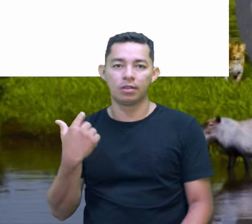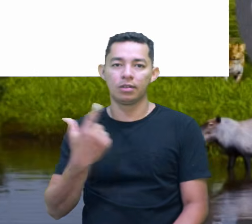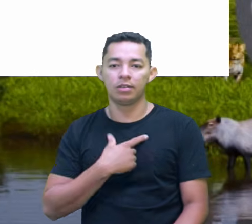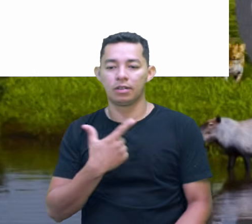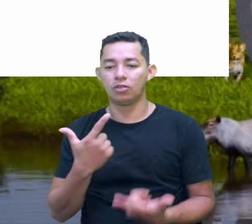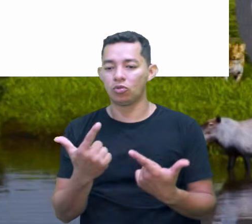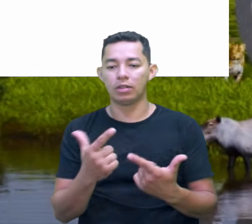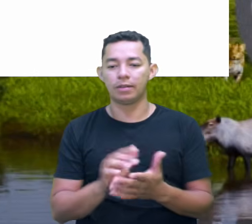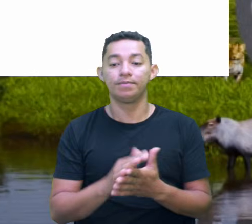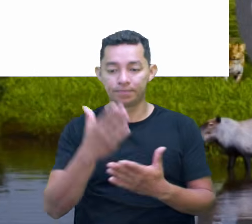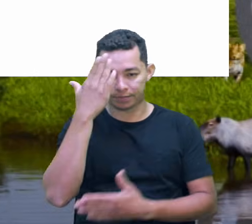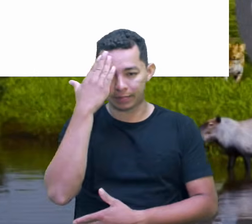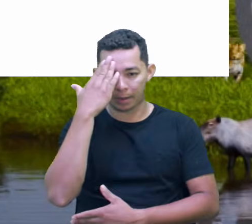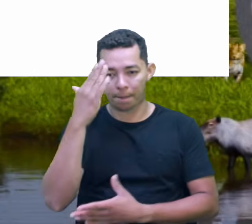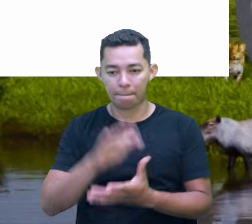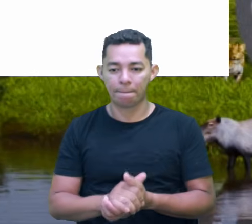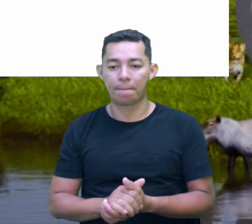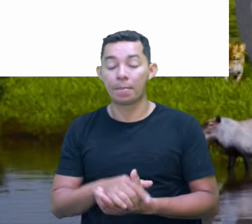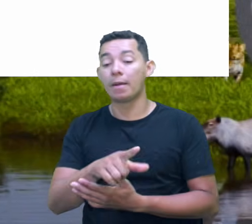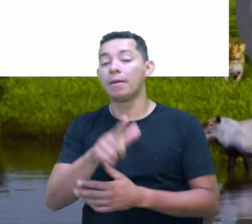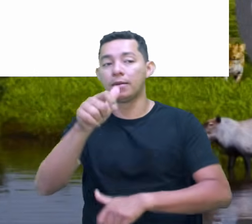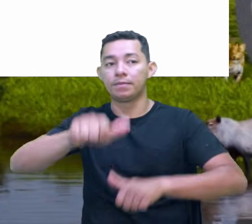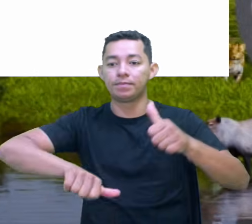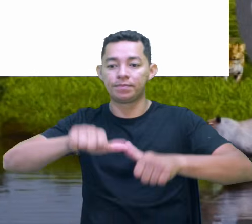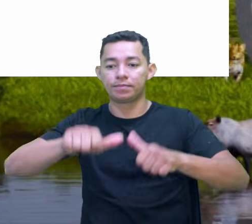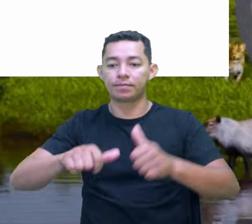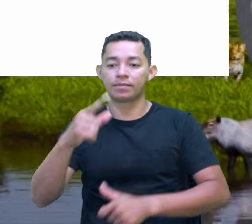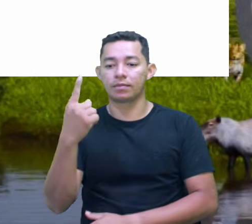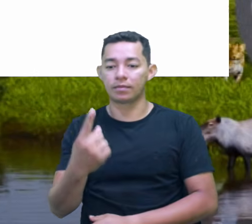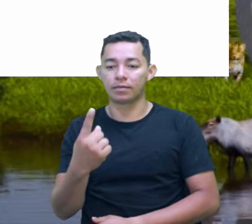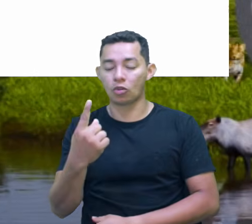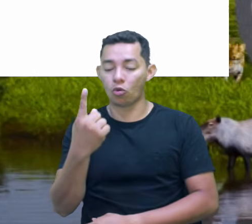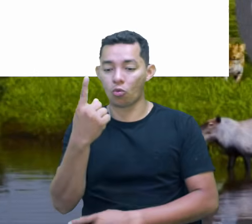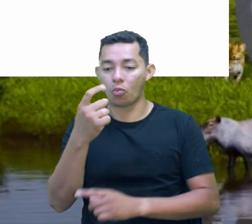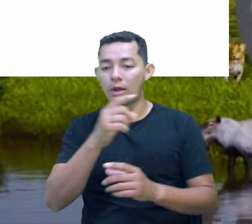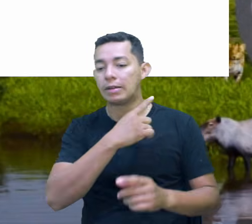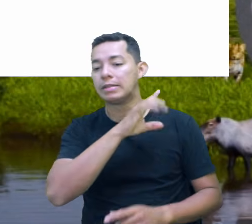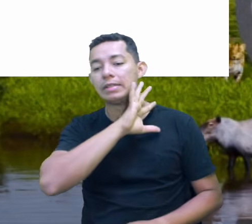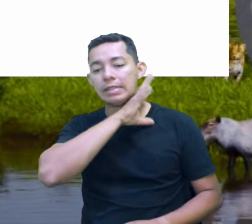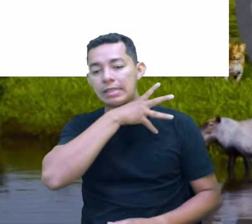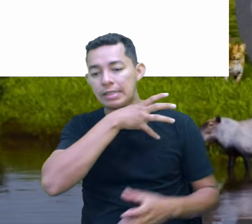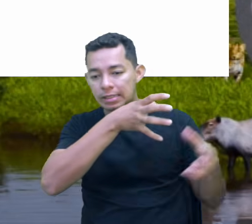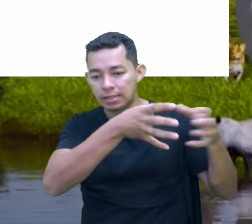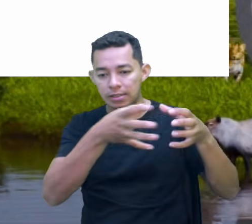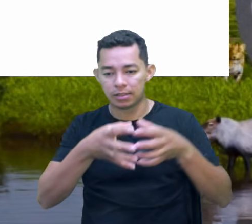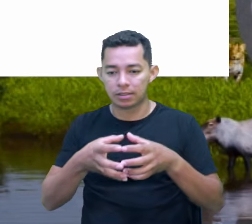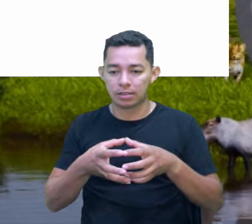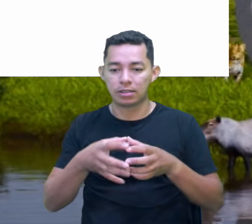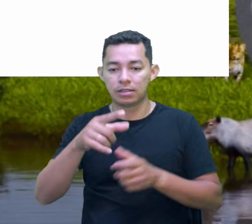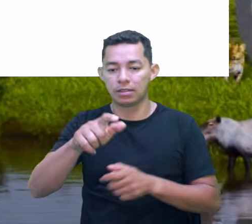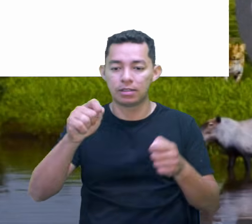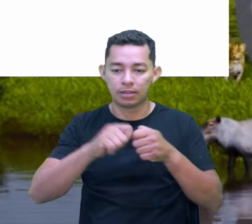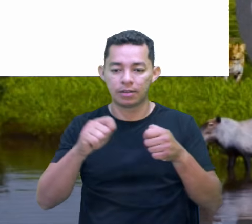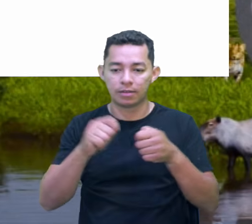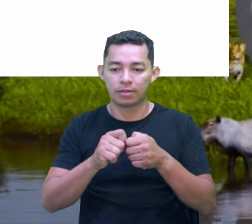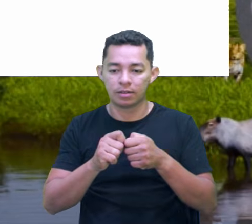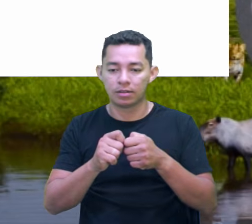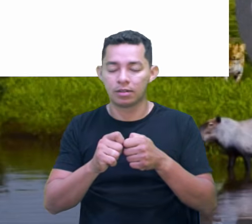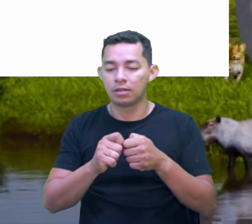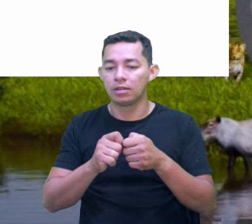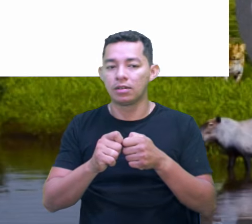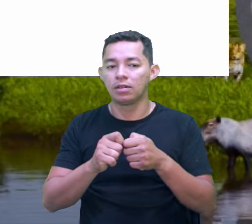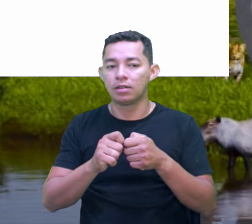entendeu? Então, quando você vai analisar uma determinada espécie, você está fazendo